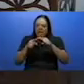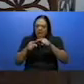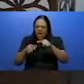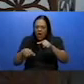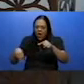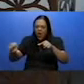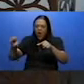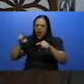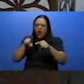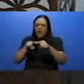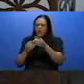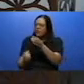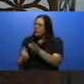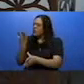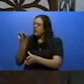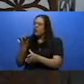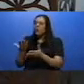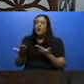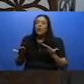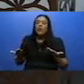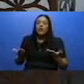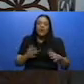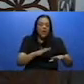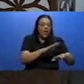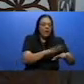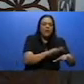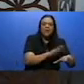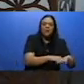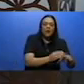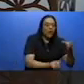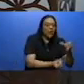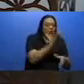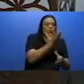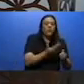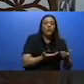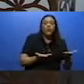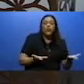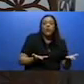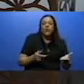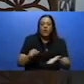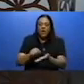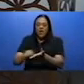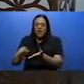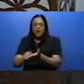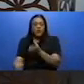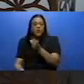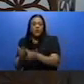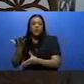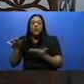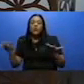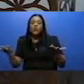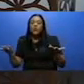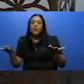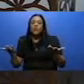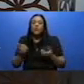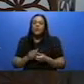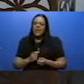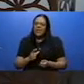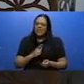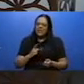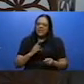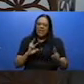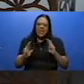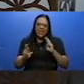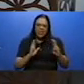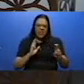a matemática, a escrita, não foi lá? A gente não usa isso até hoje? Então, nós temos ligação com os